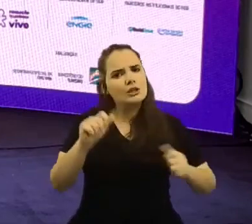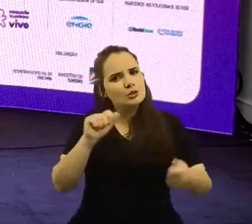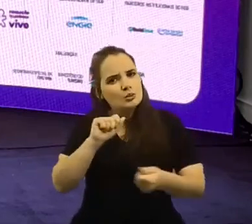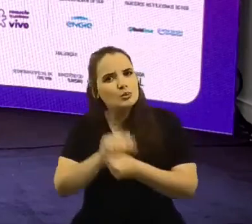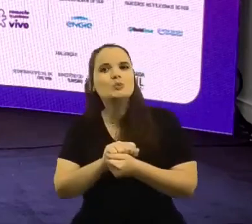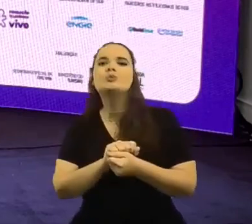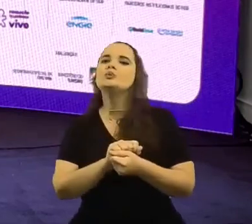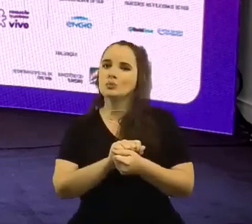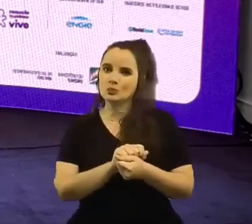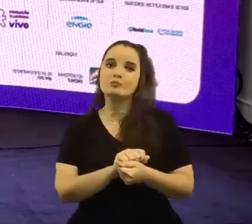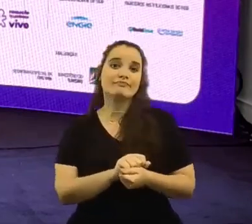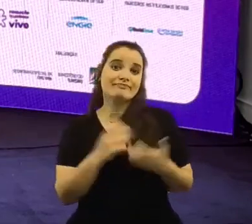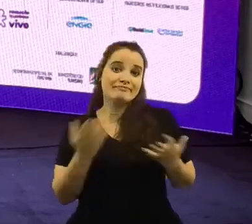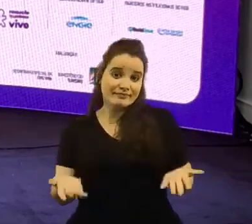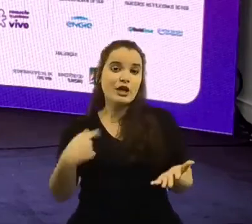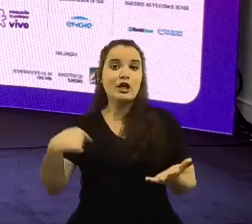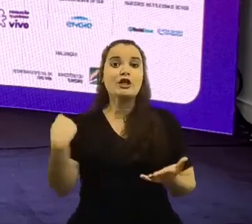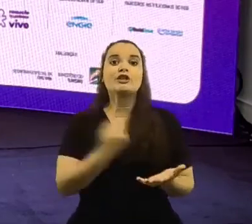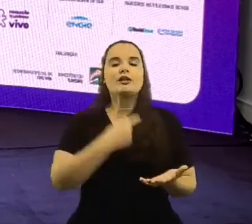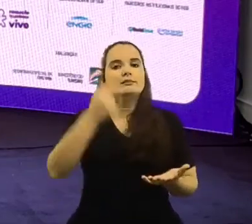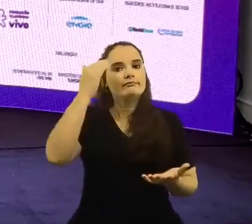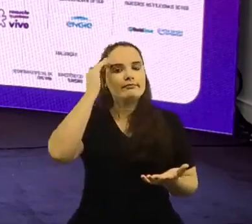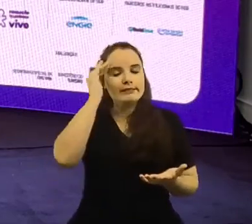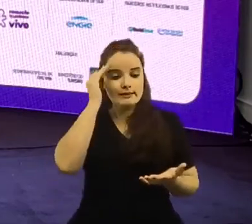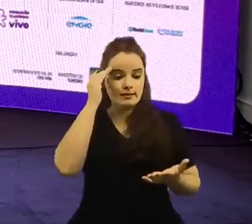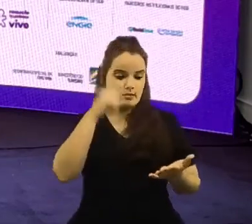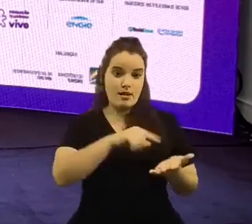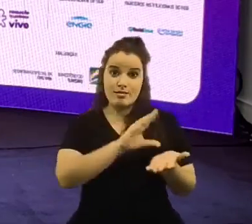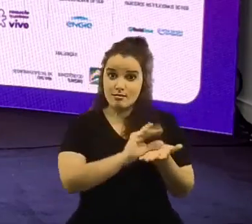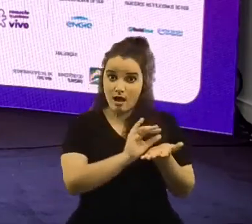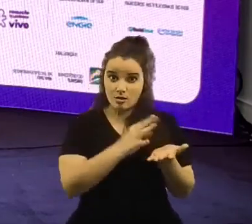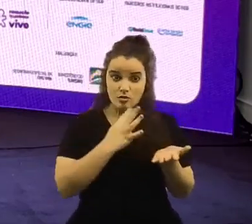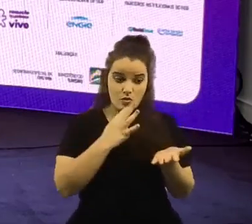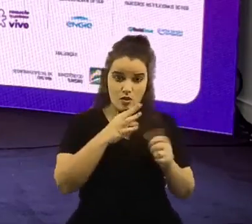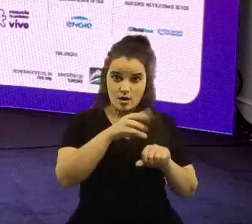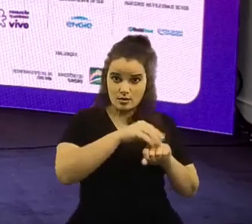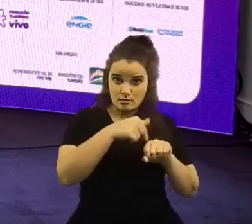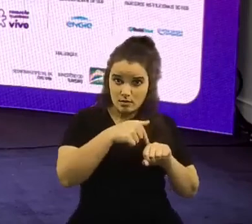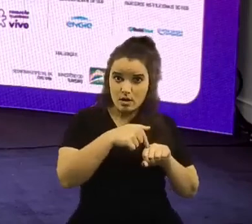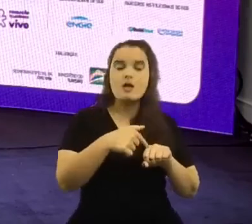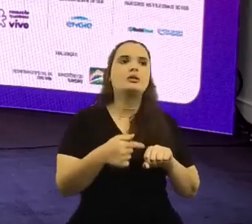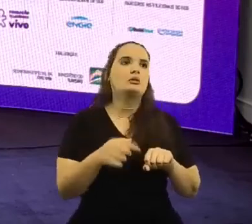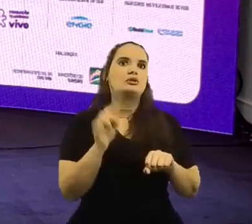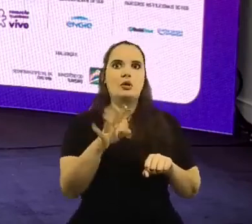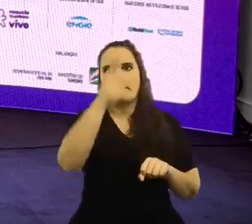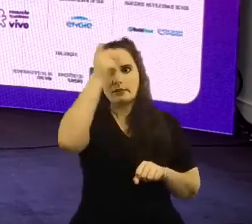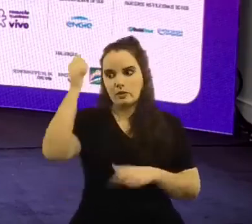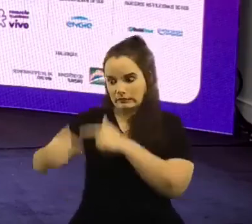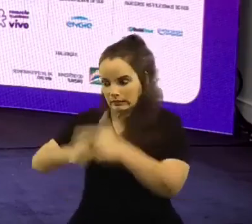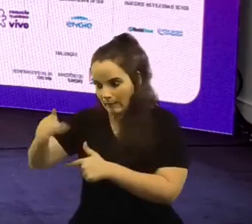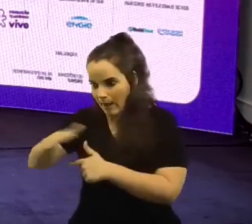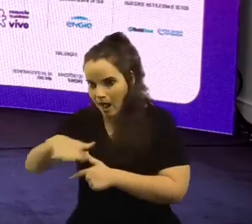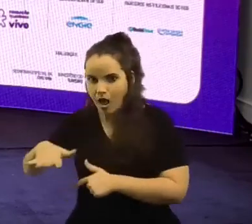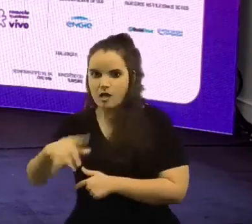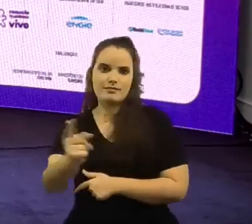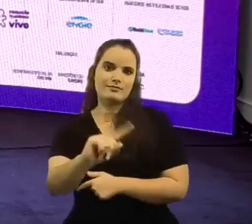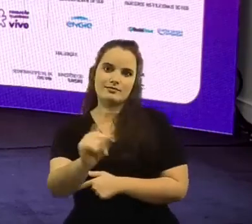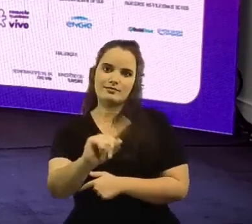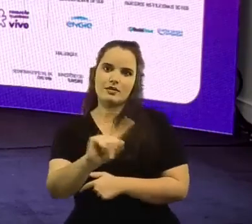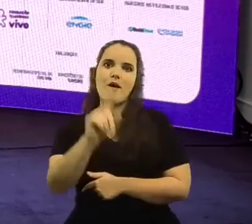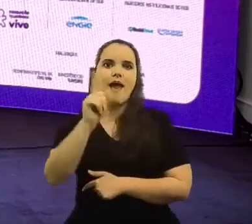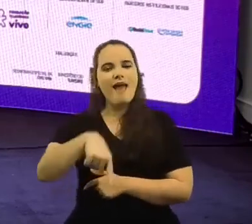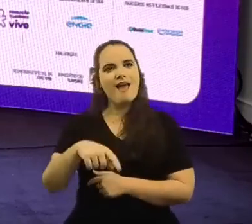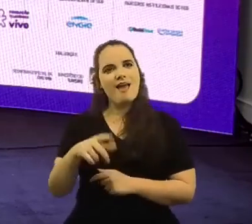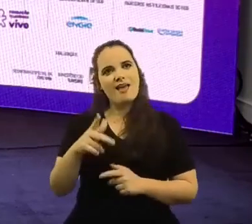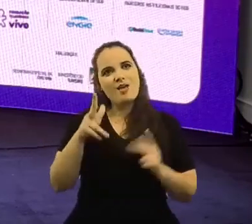que habilidades em dados é para todo mundo, não é só para quem é técnico. É como se fosse mesmo um novo idioma. Isso tem um